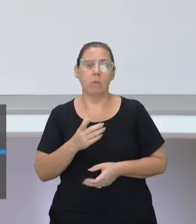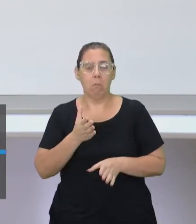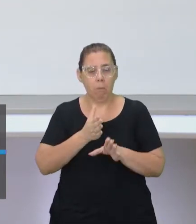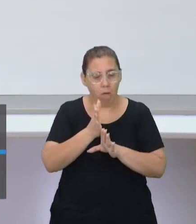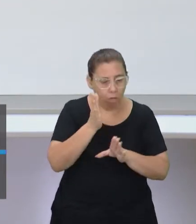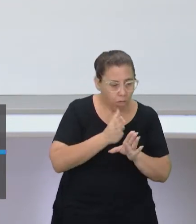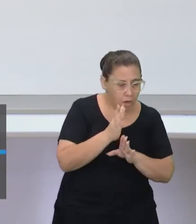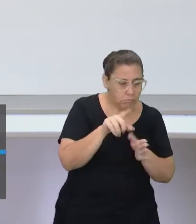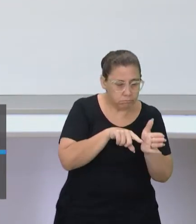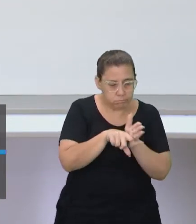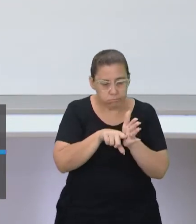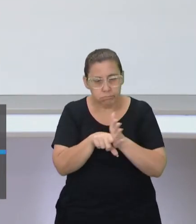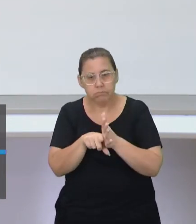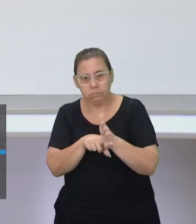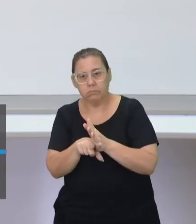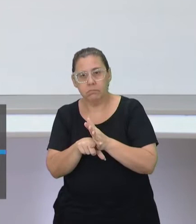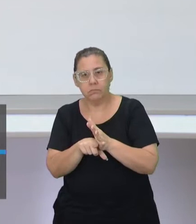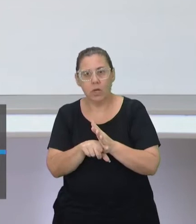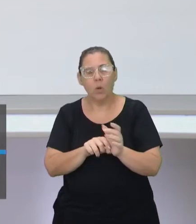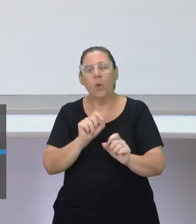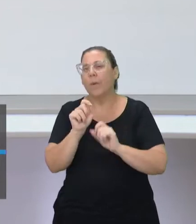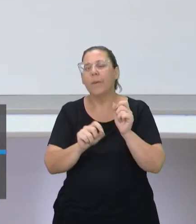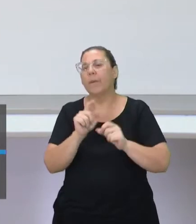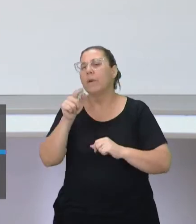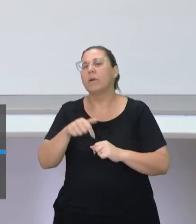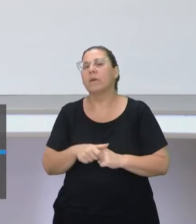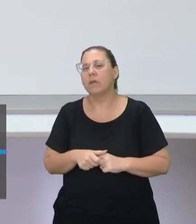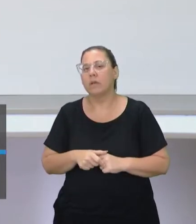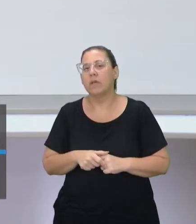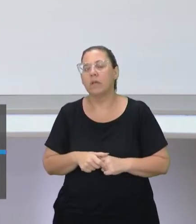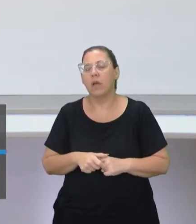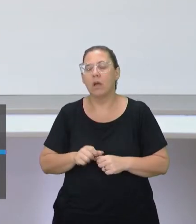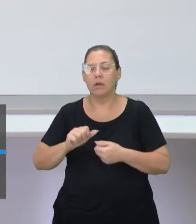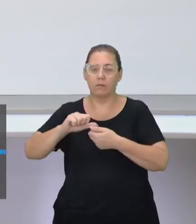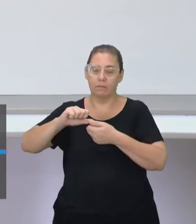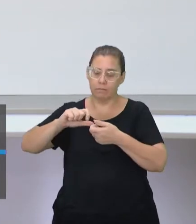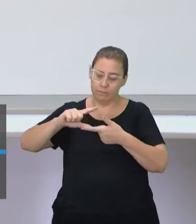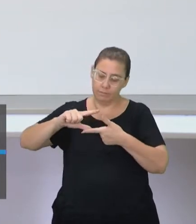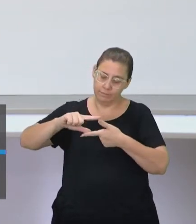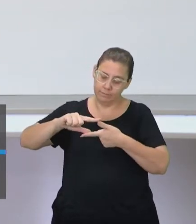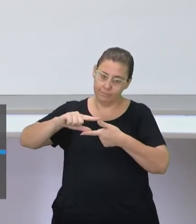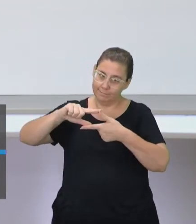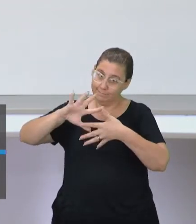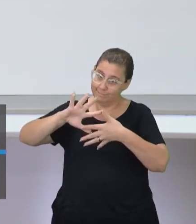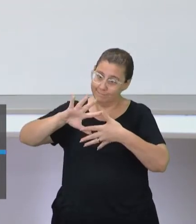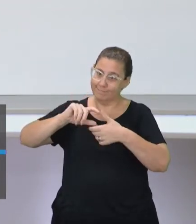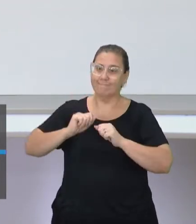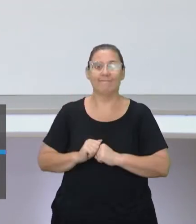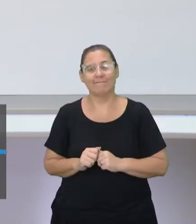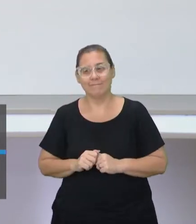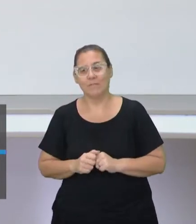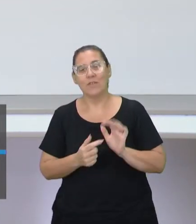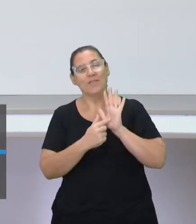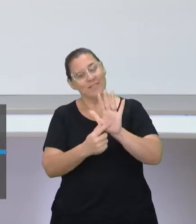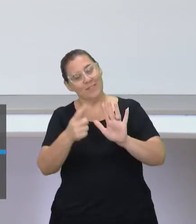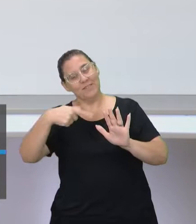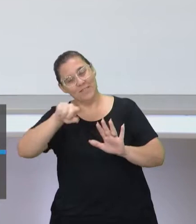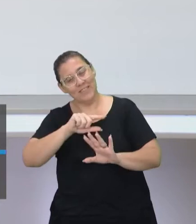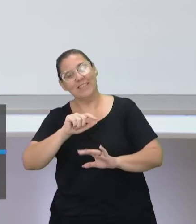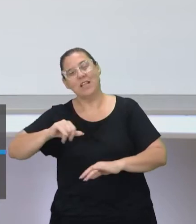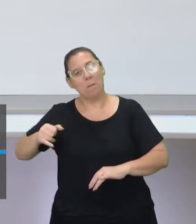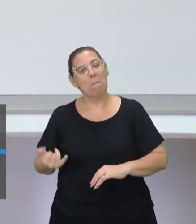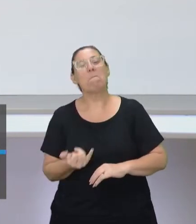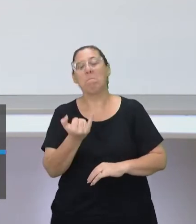algumas pesquisas acerca do que é o etnocentrismo. E eu vou passar para vocês, estudantes, e vocês podem aproveitar